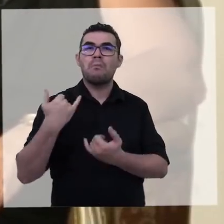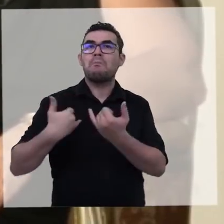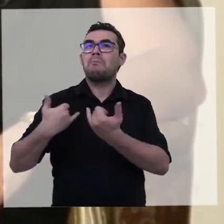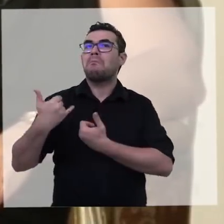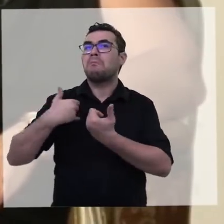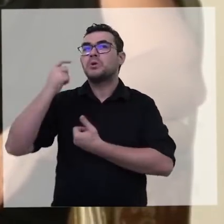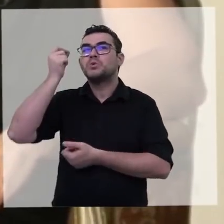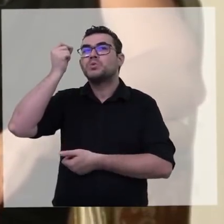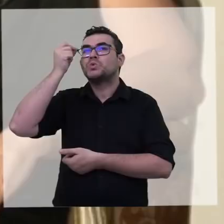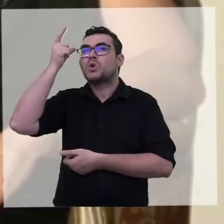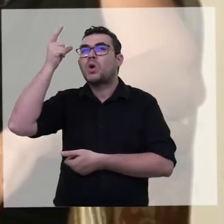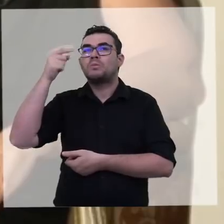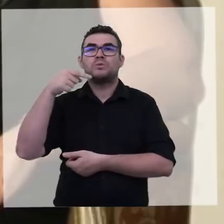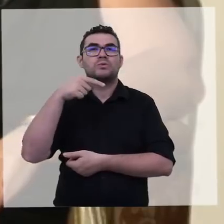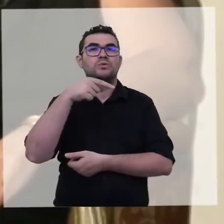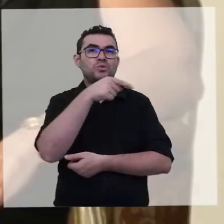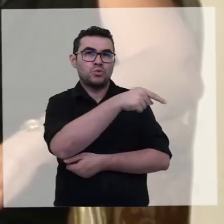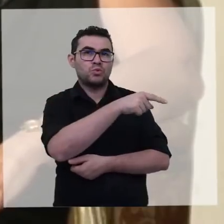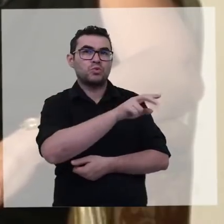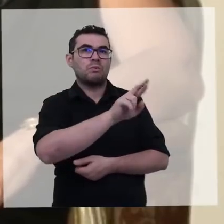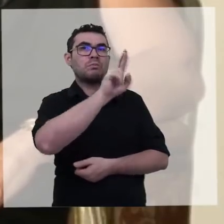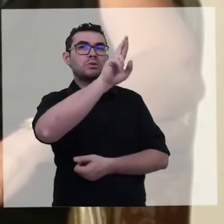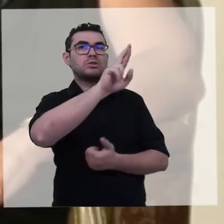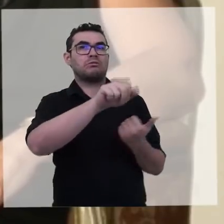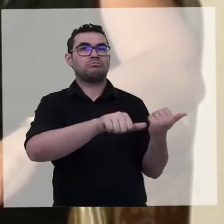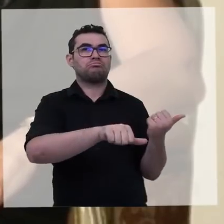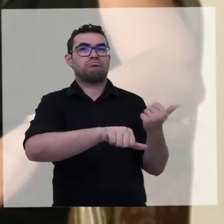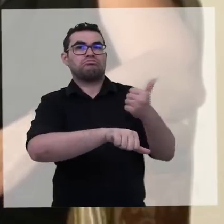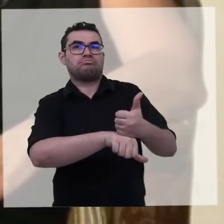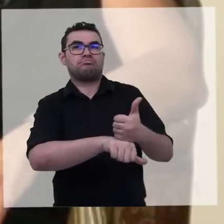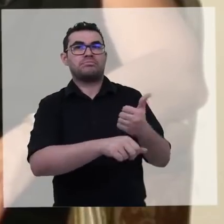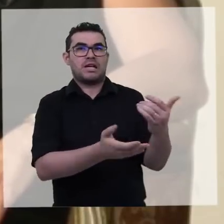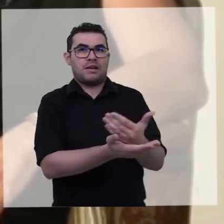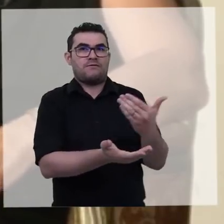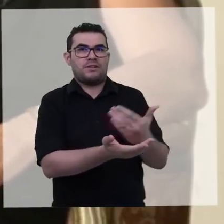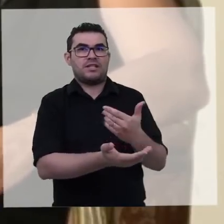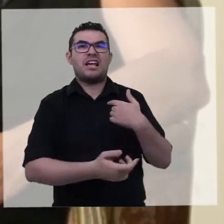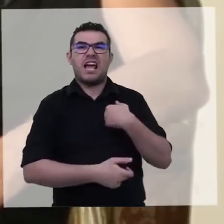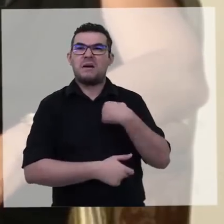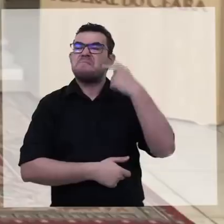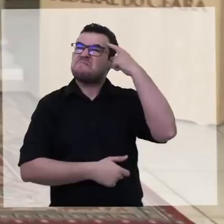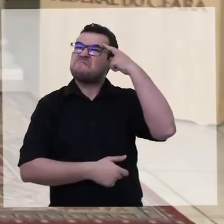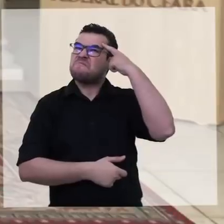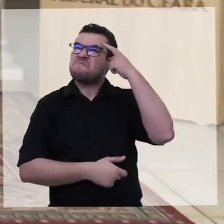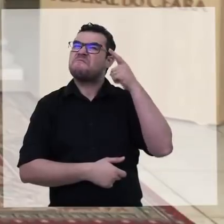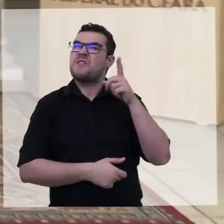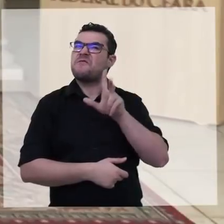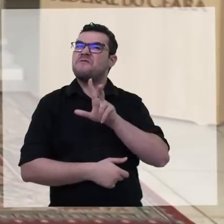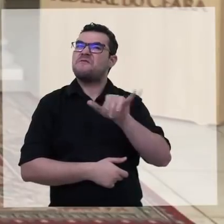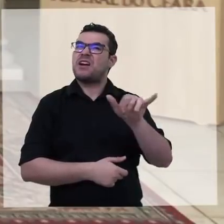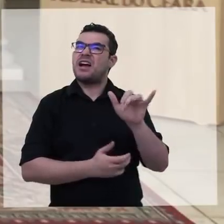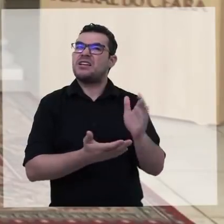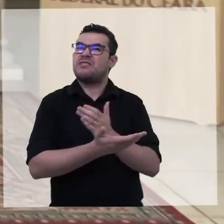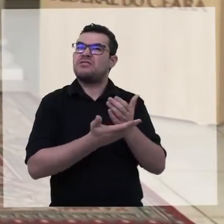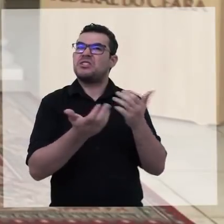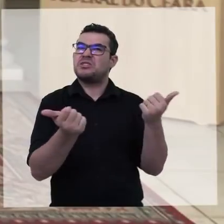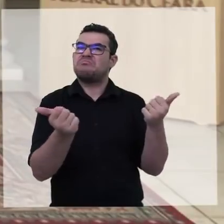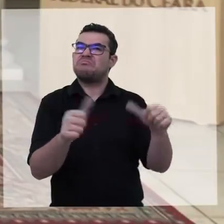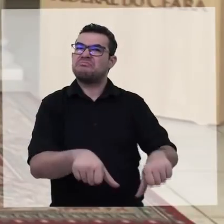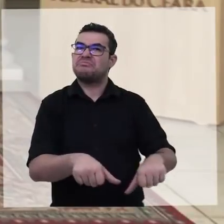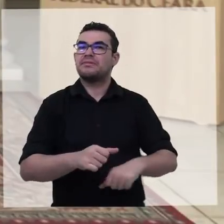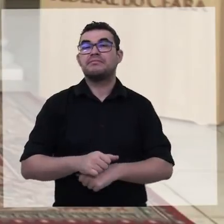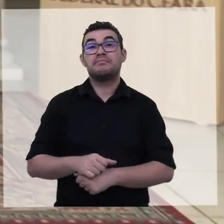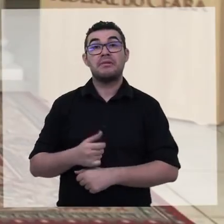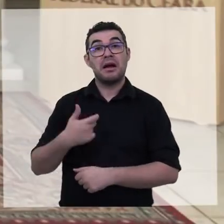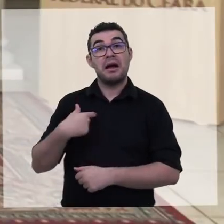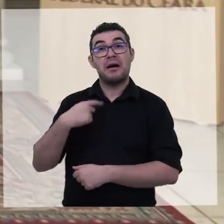entregue a você, eu pensei, ela agora fecha. Eu disse, pois é, vamos ver.